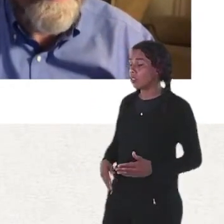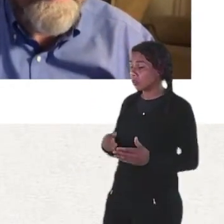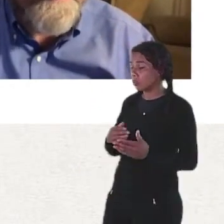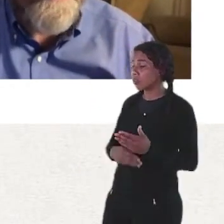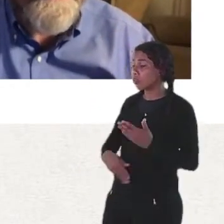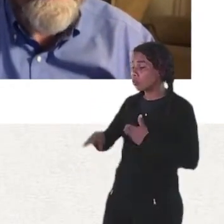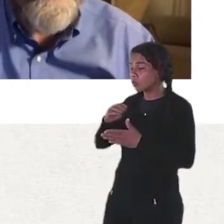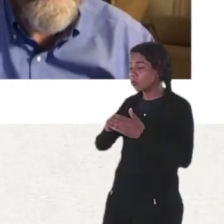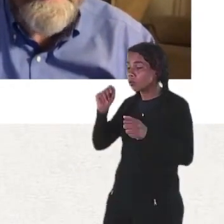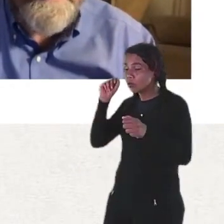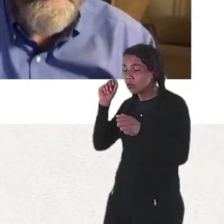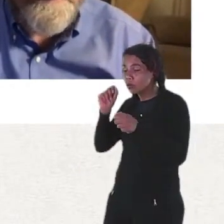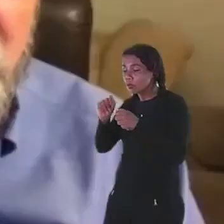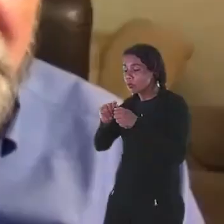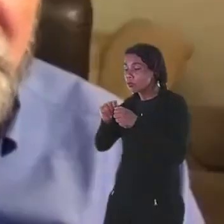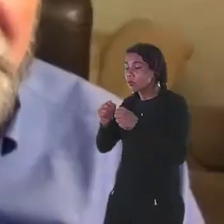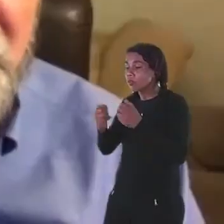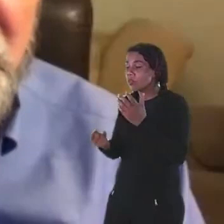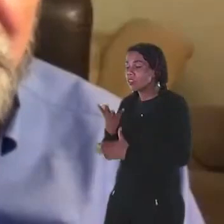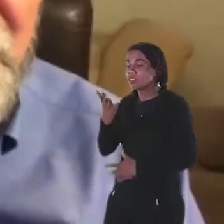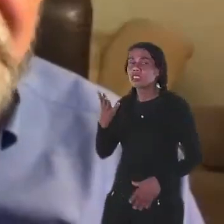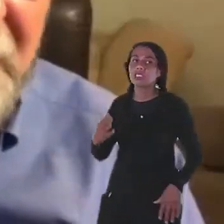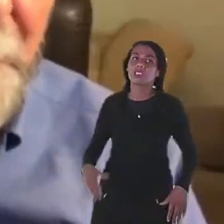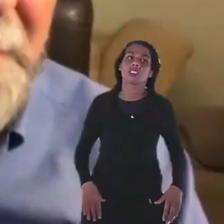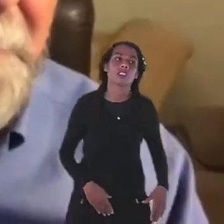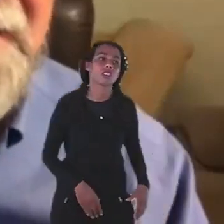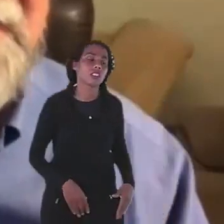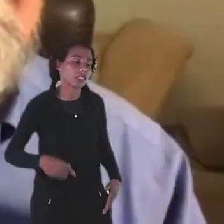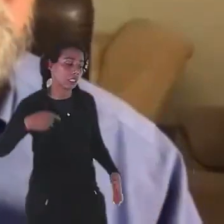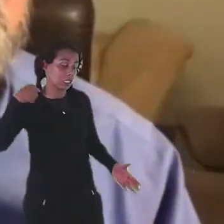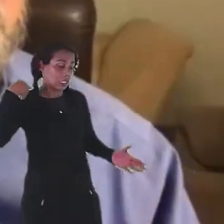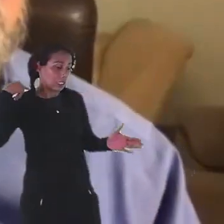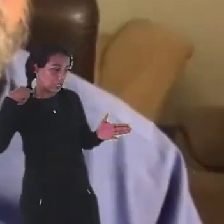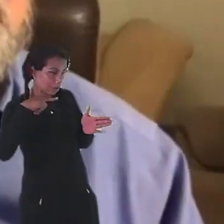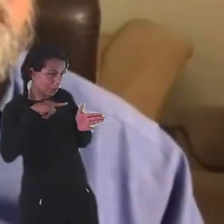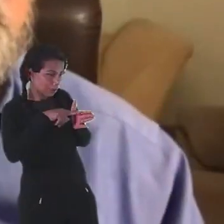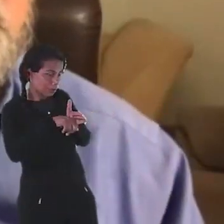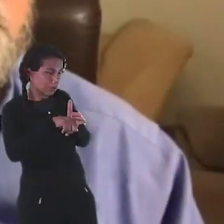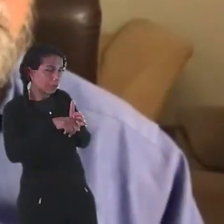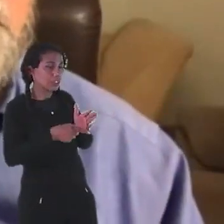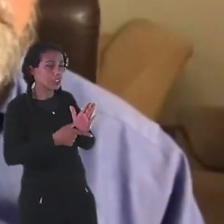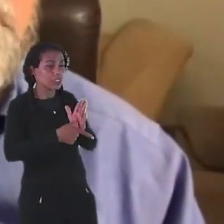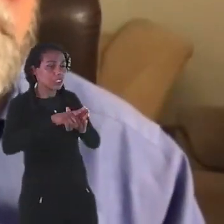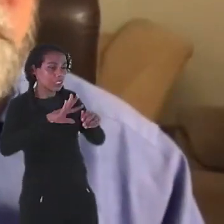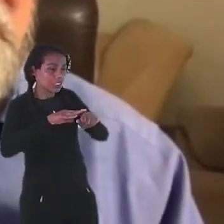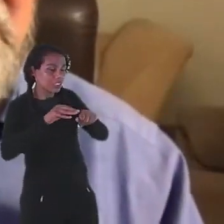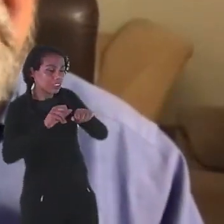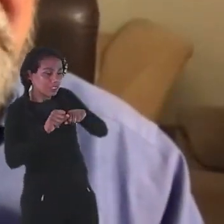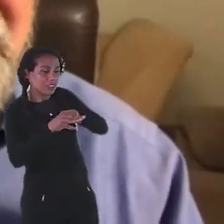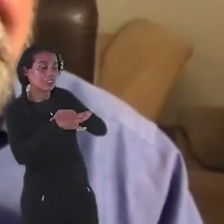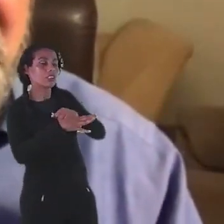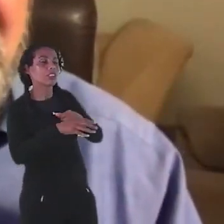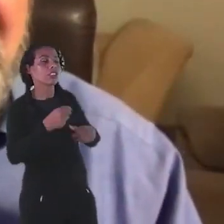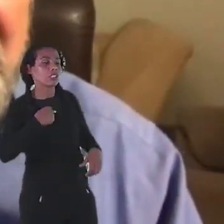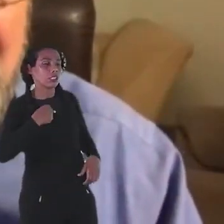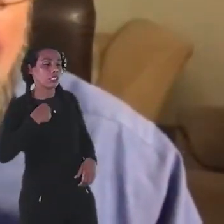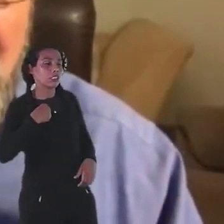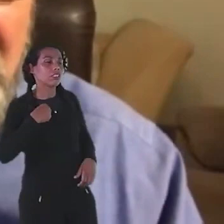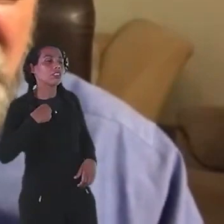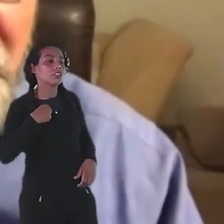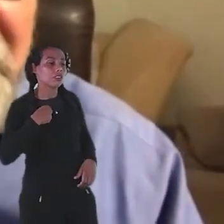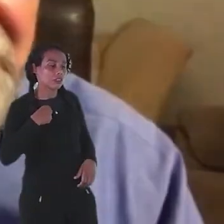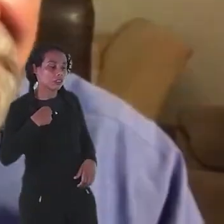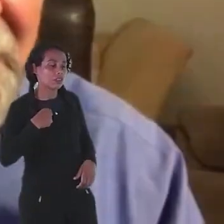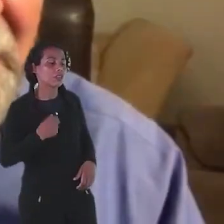Essa é uma pergunta que eu escrevi, coloquei no livro, Afonso, antes da pandemia, né? Então é muito curioso porque,